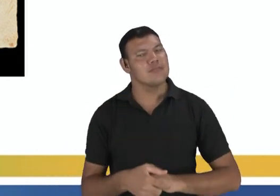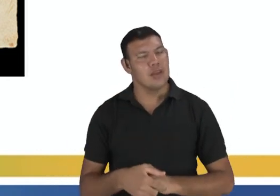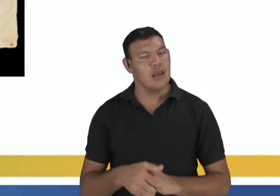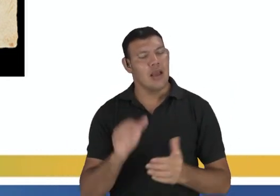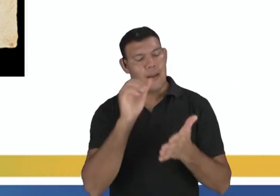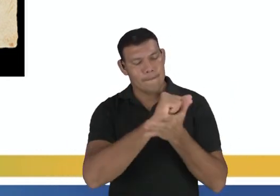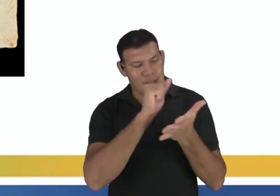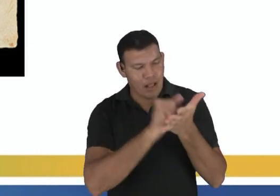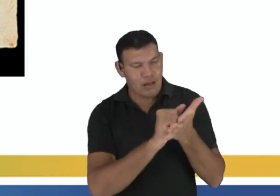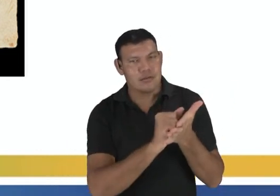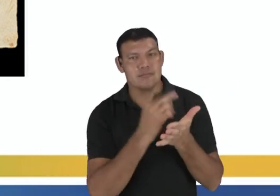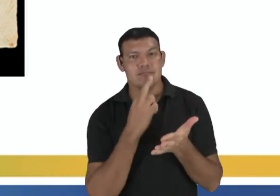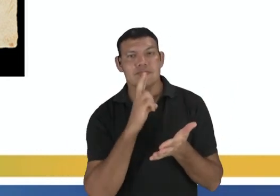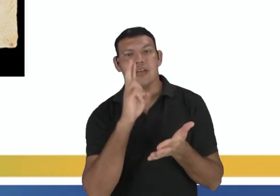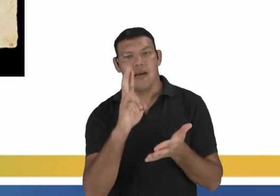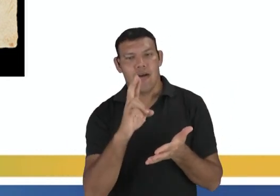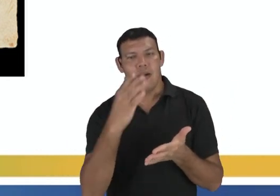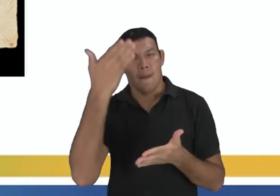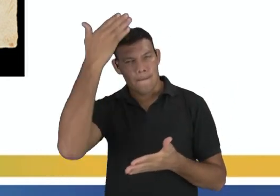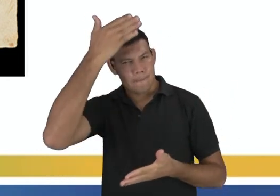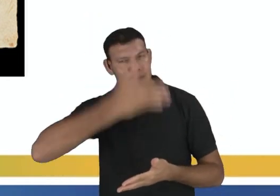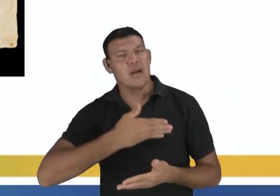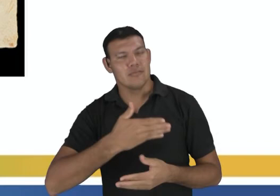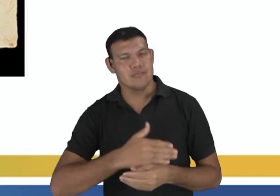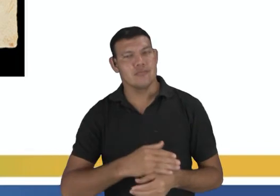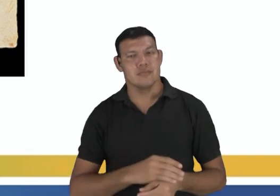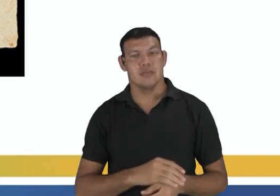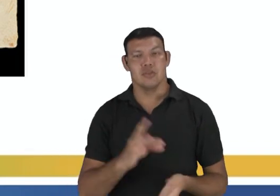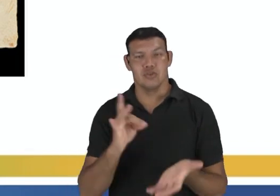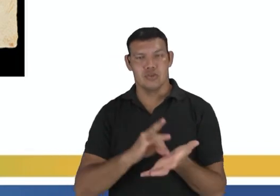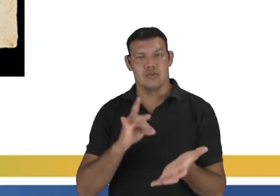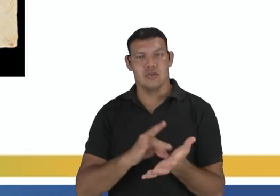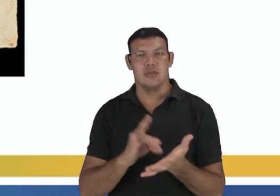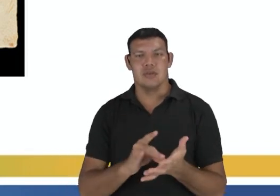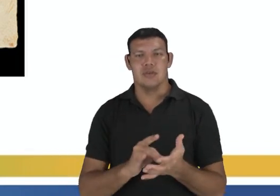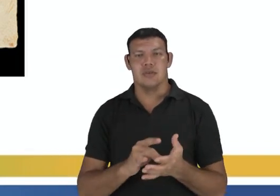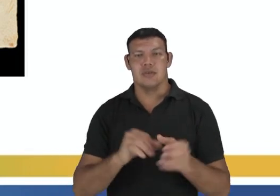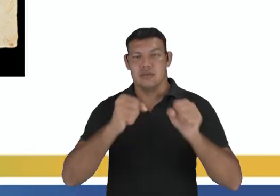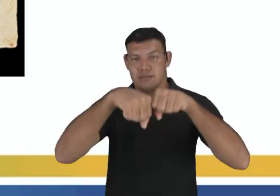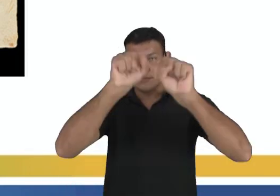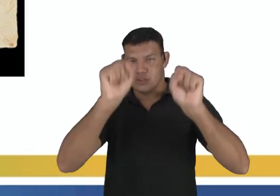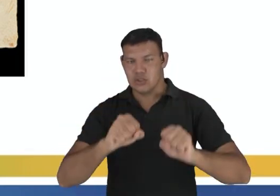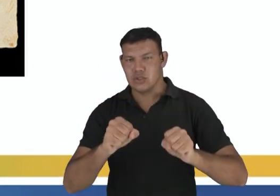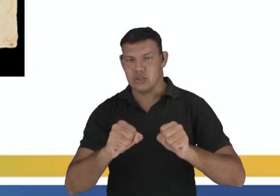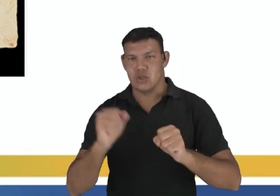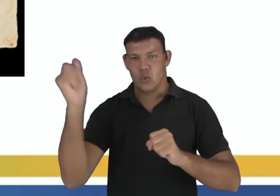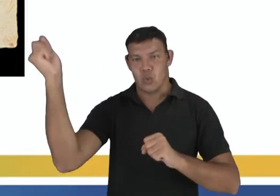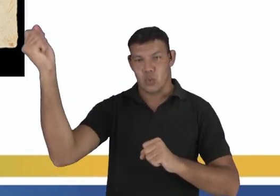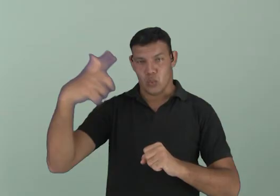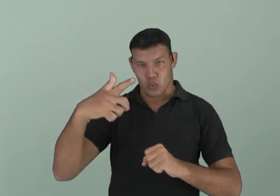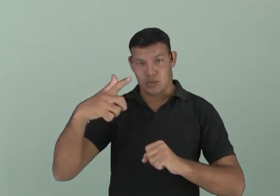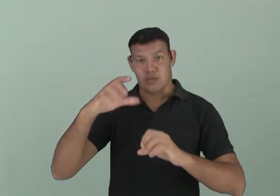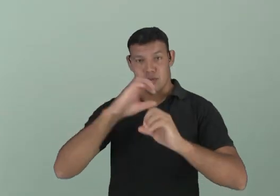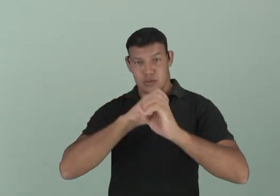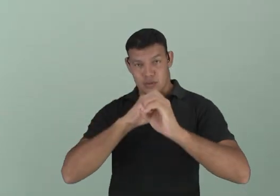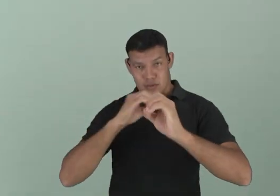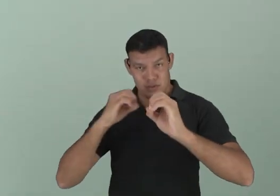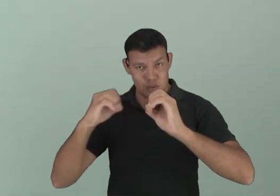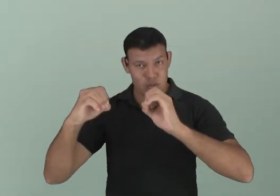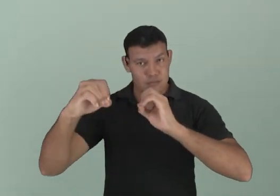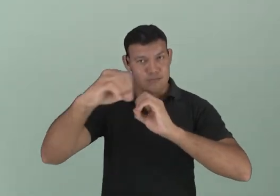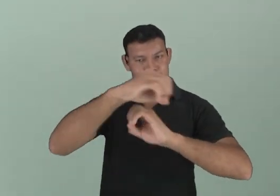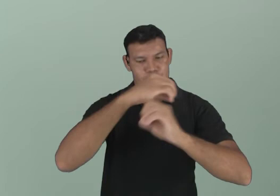esses resultados e comprovar de uma vez por todas o sistema heliocêntrico. Copérnico, ele não foi condenado. Isso por quê? Porque